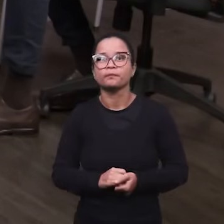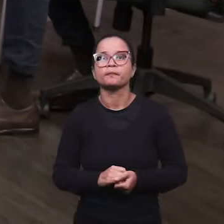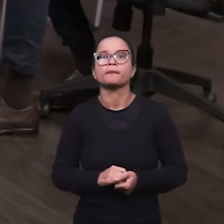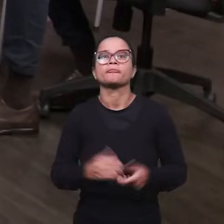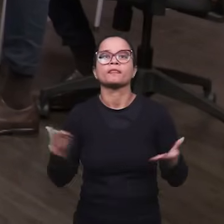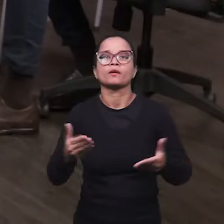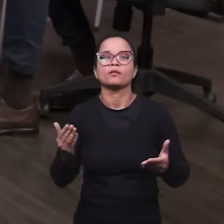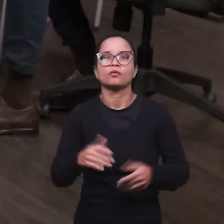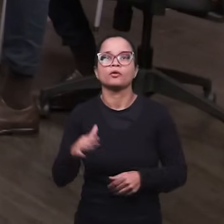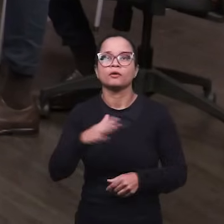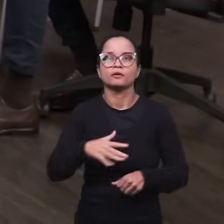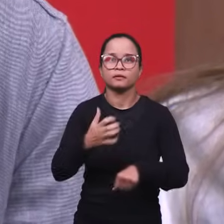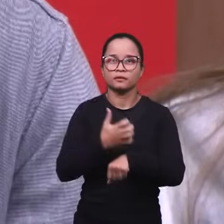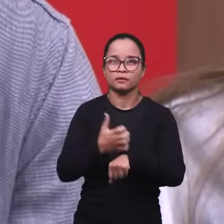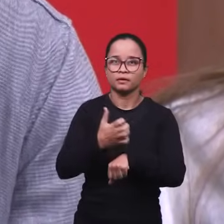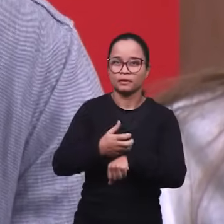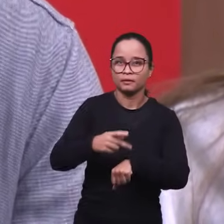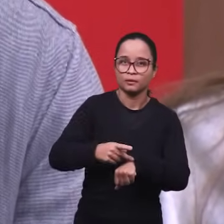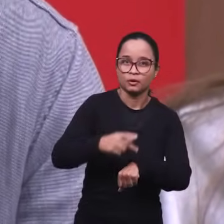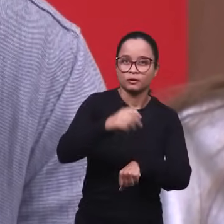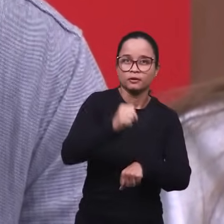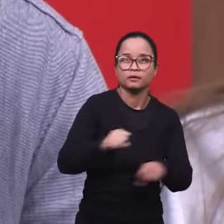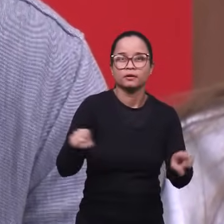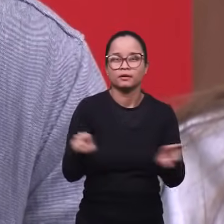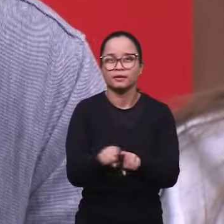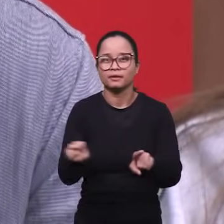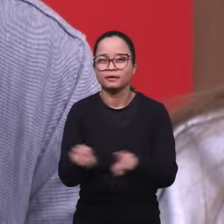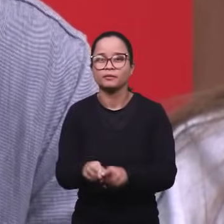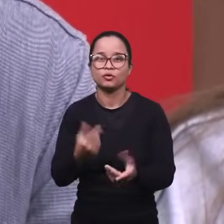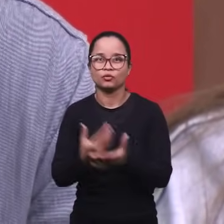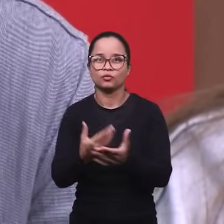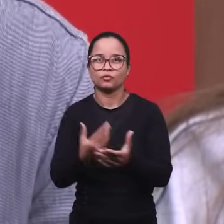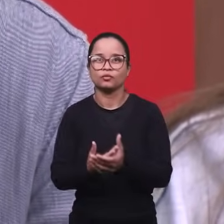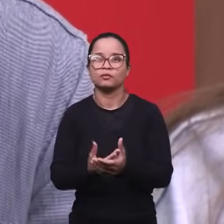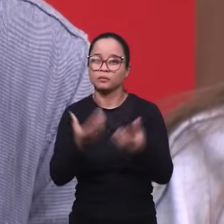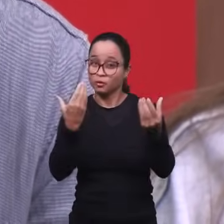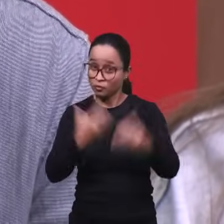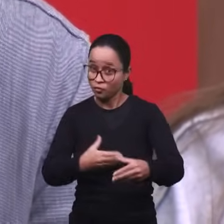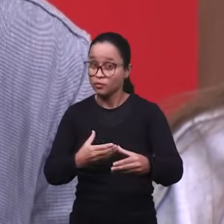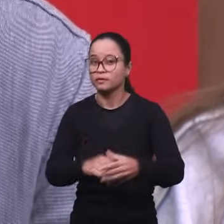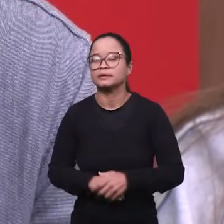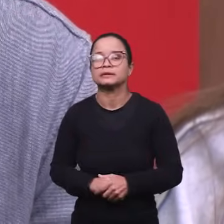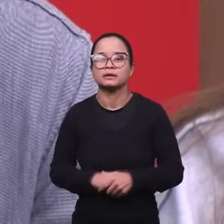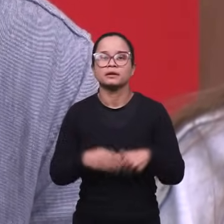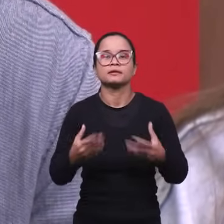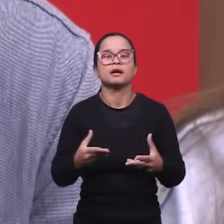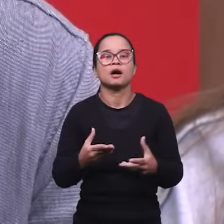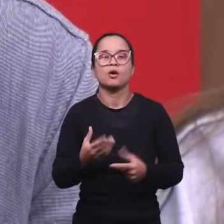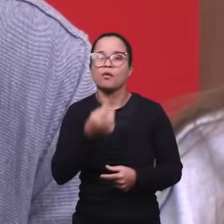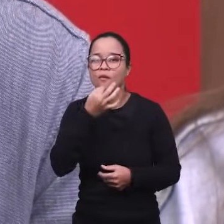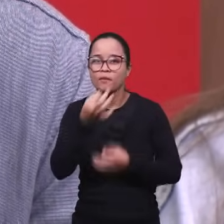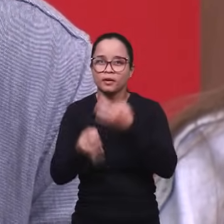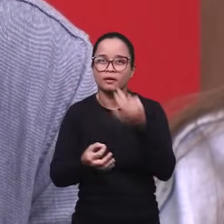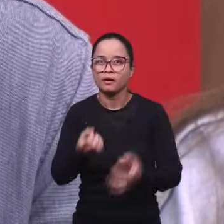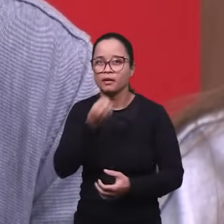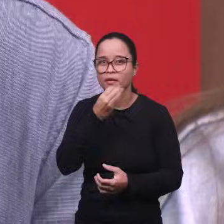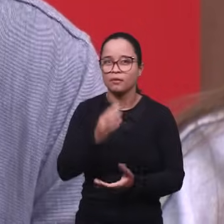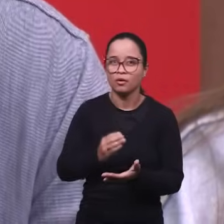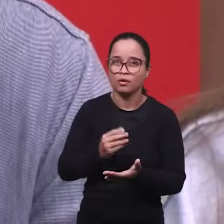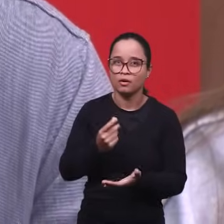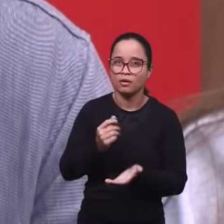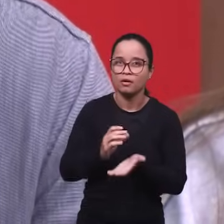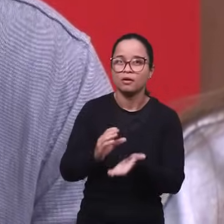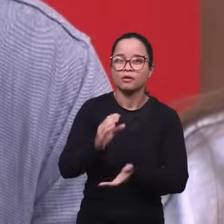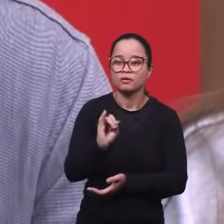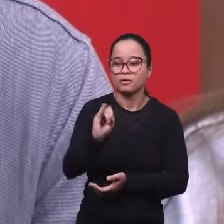estágio de pós-graduação e estudo para concurso público. Na sua opinião, você acha que vale a pena começar a contribuir para o INSS?